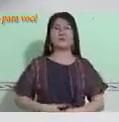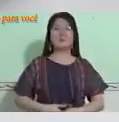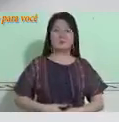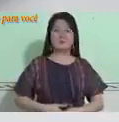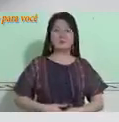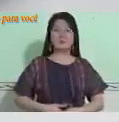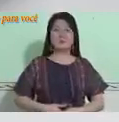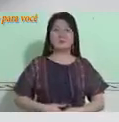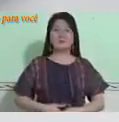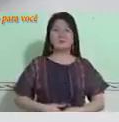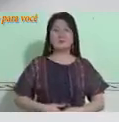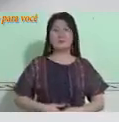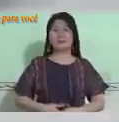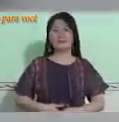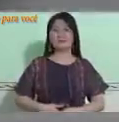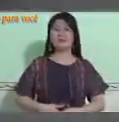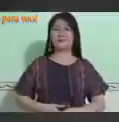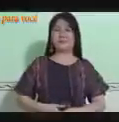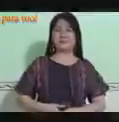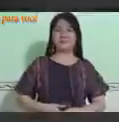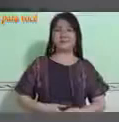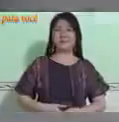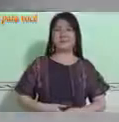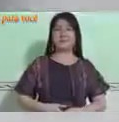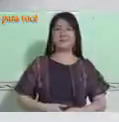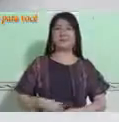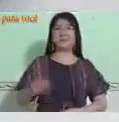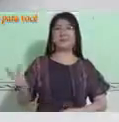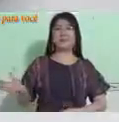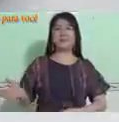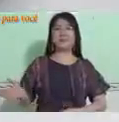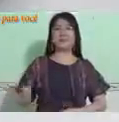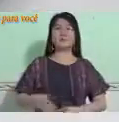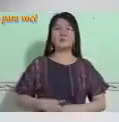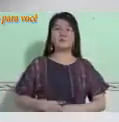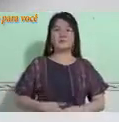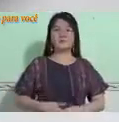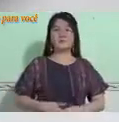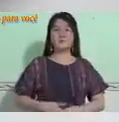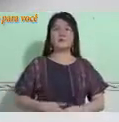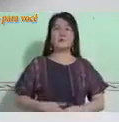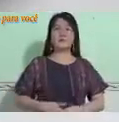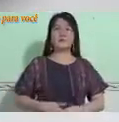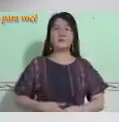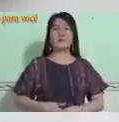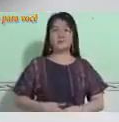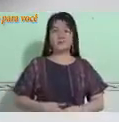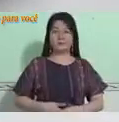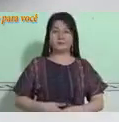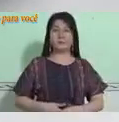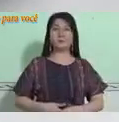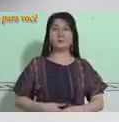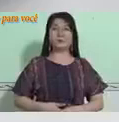obstrutiva crônica, chamada também de DIPOC, asma, edema pulmonar devido a problemas no coração e síndrome